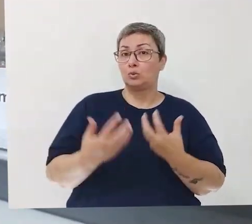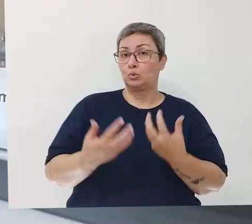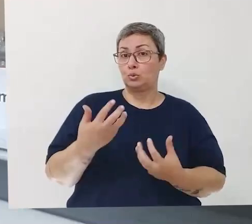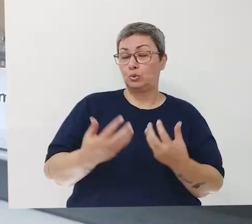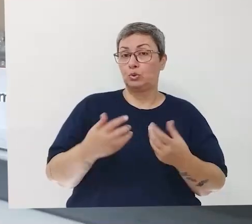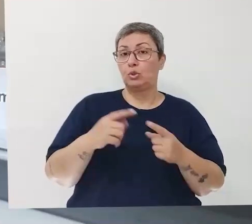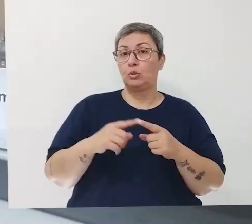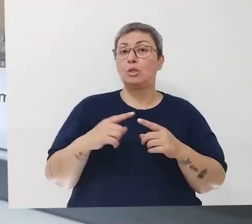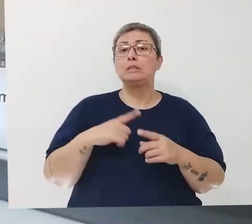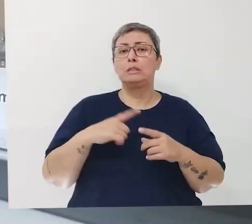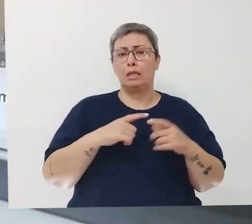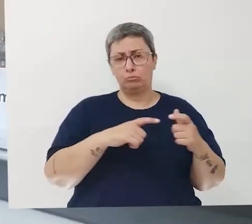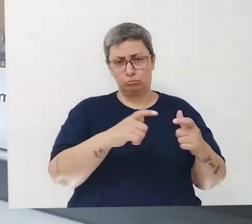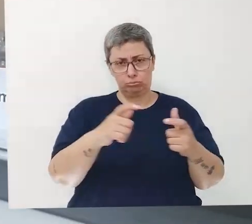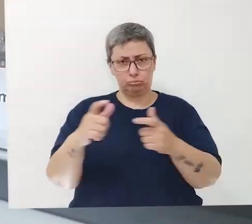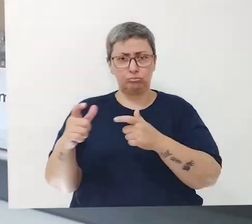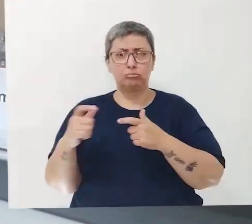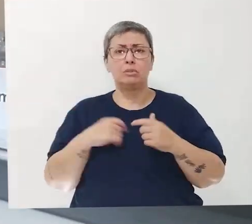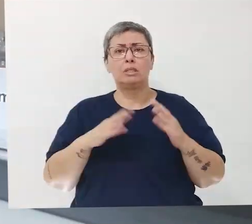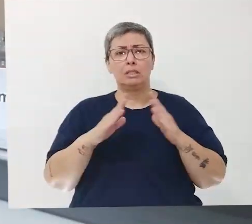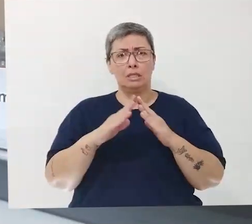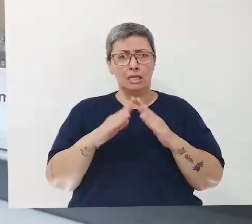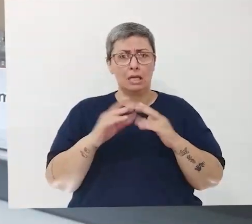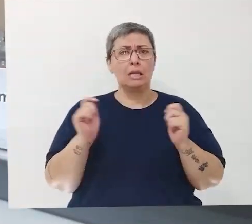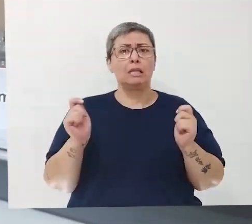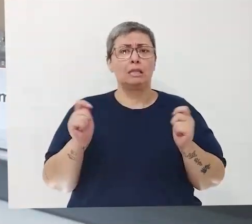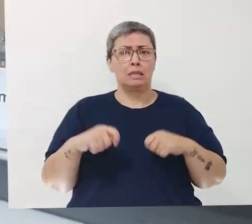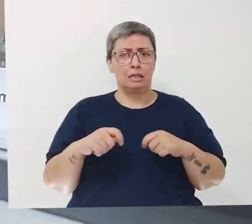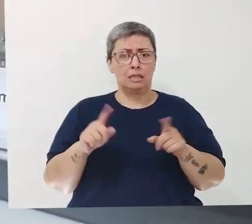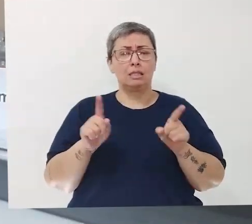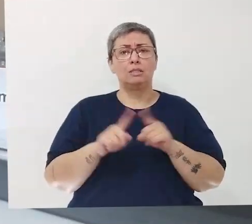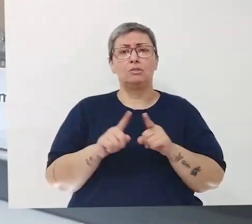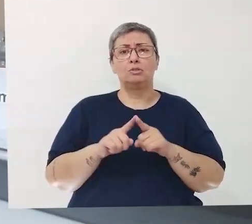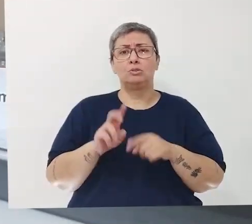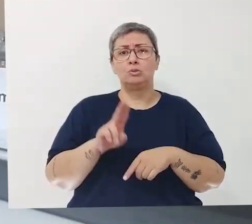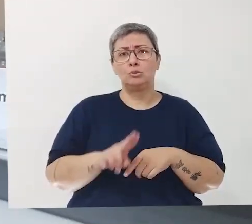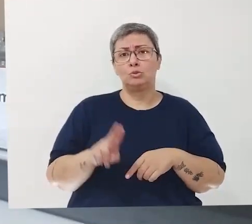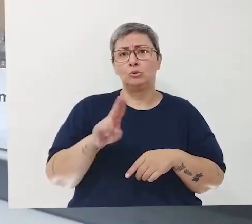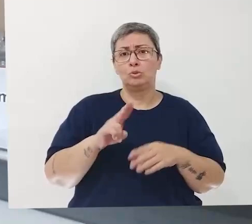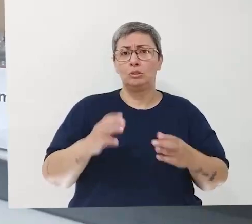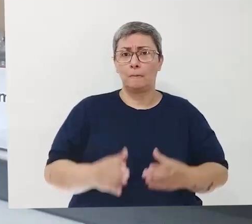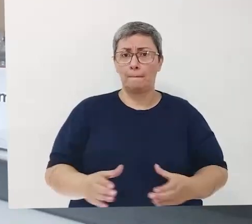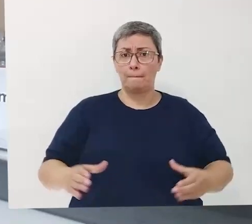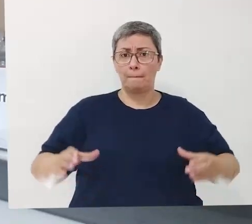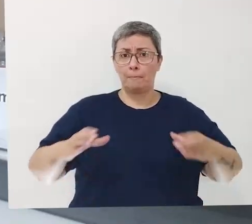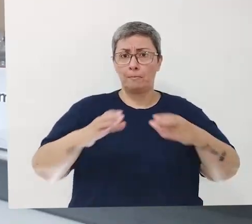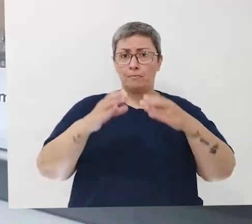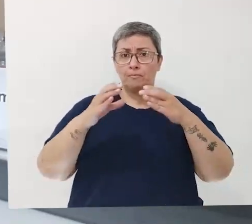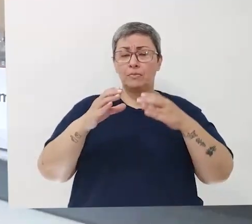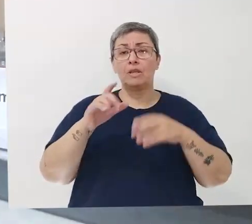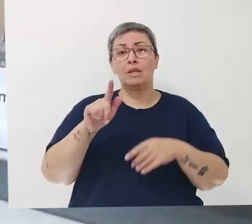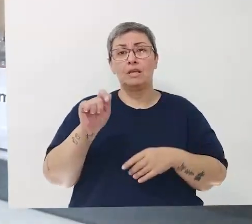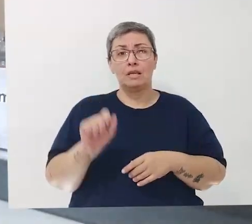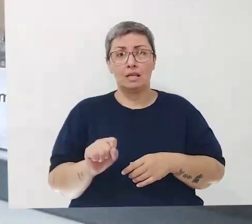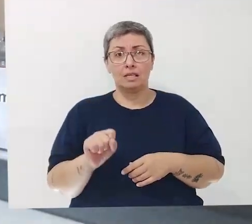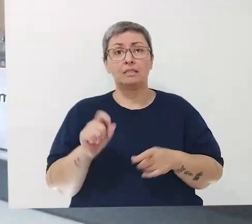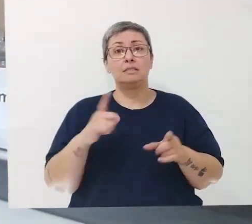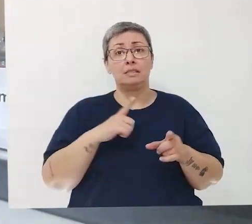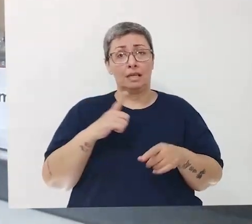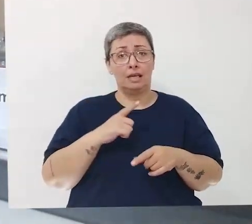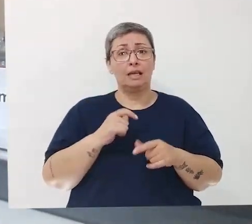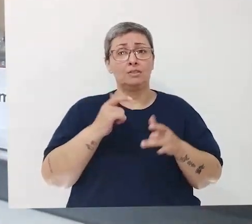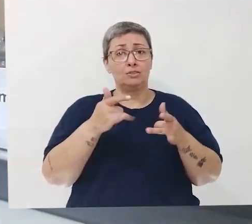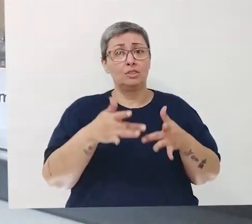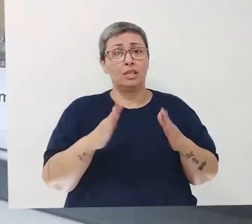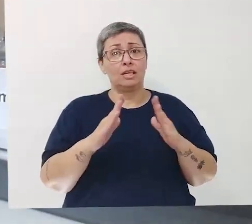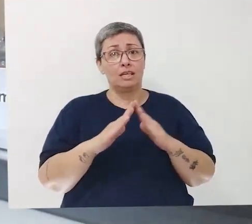Ele está em boa parte dos lares brasileiros através do botijão de gás, né? Todo mundo tem um GLP